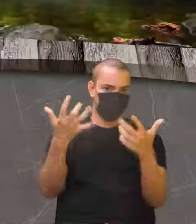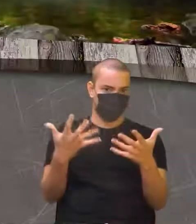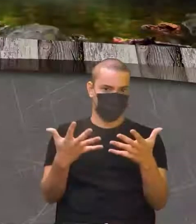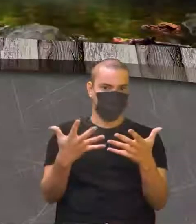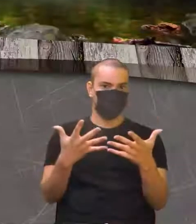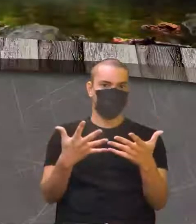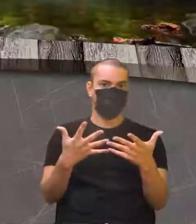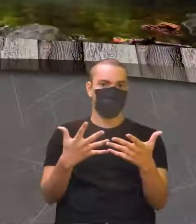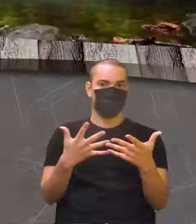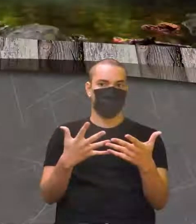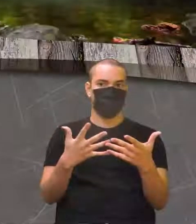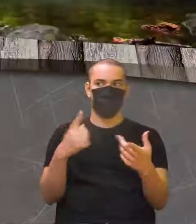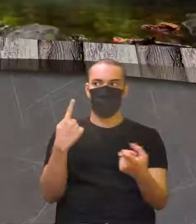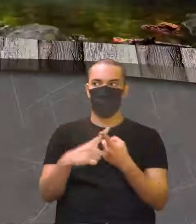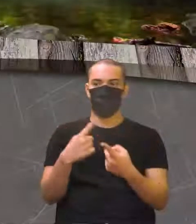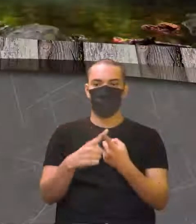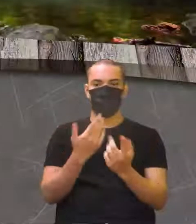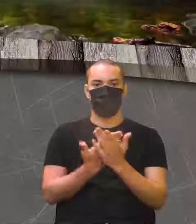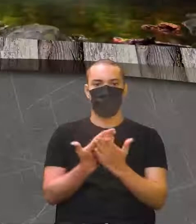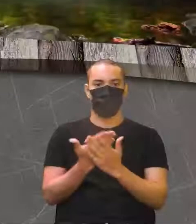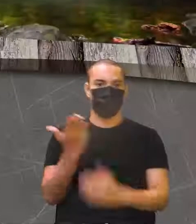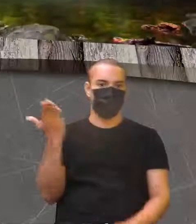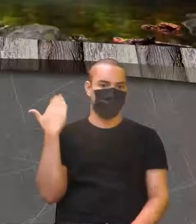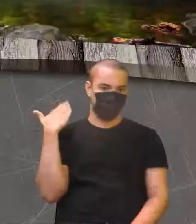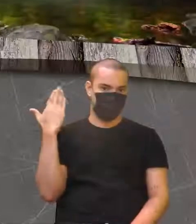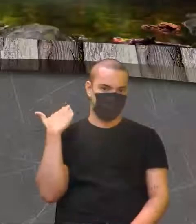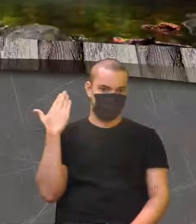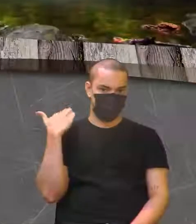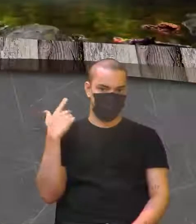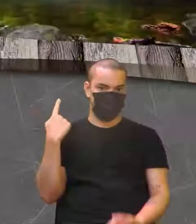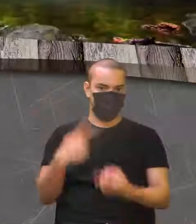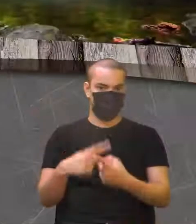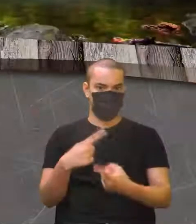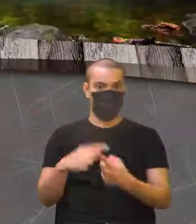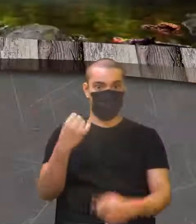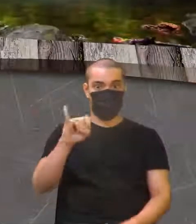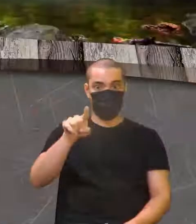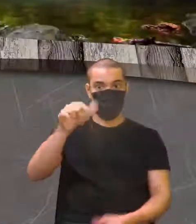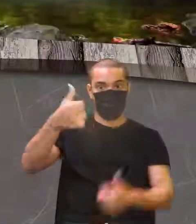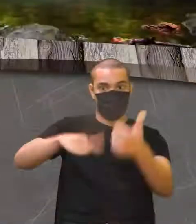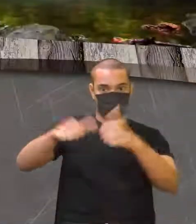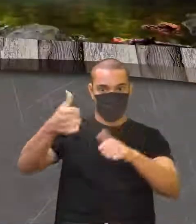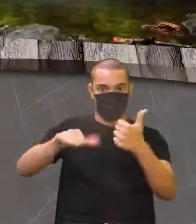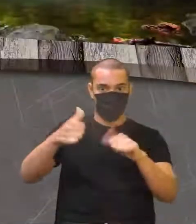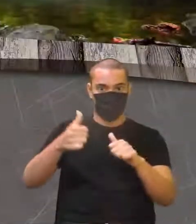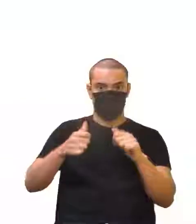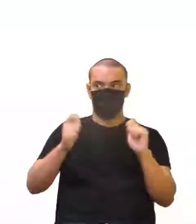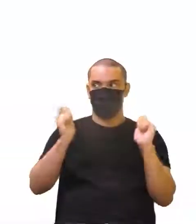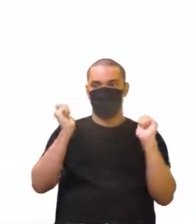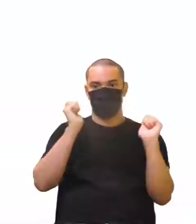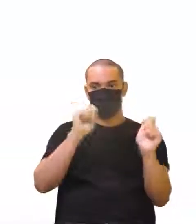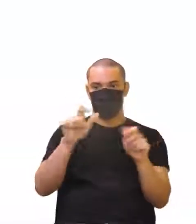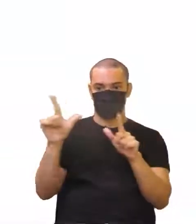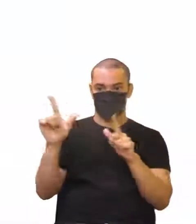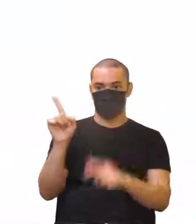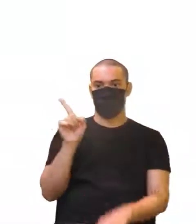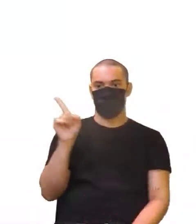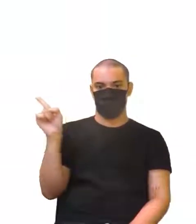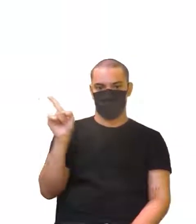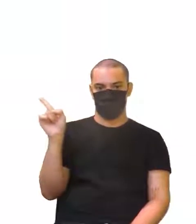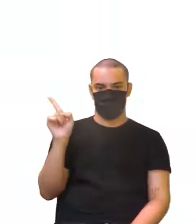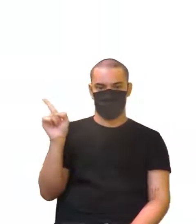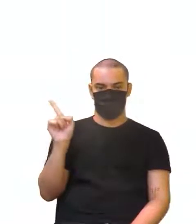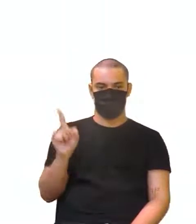né? Aliás, na última aula. Se você analisar aqui, joga no quadro, por favor. Né? Se